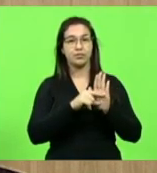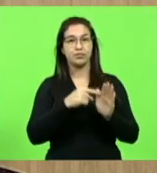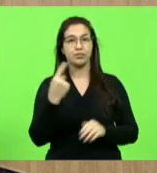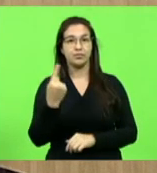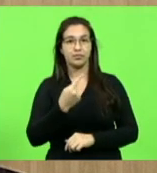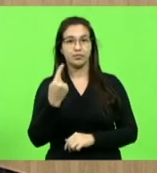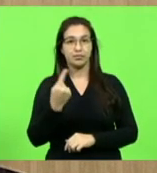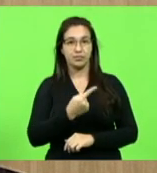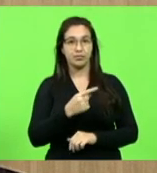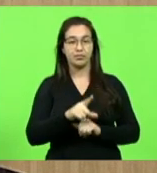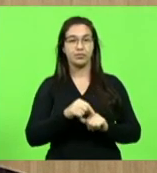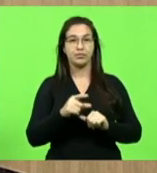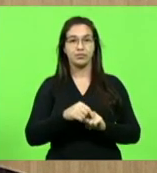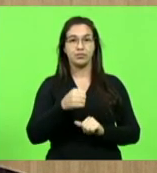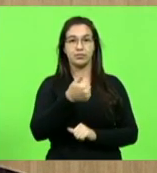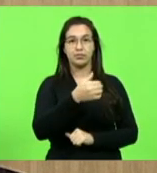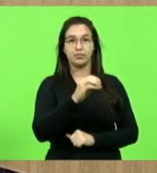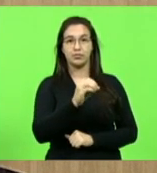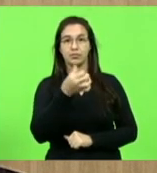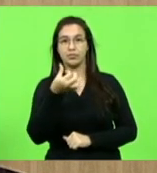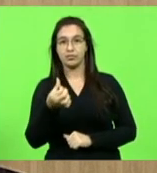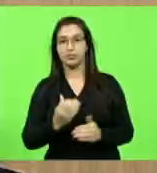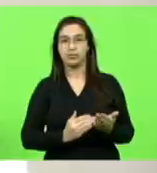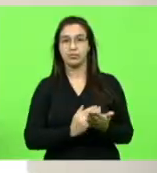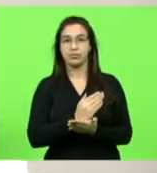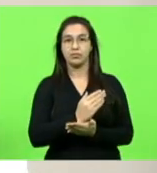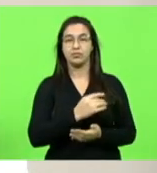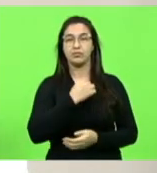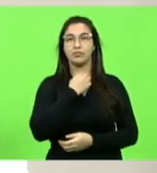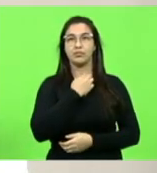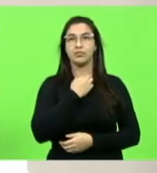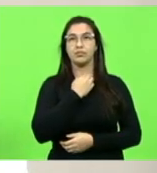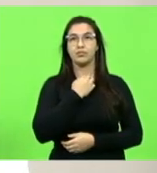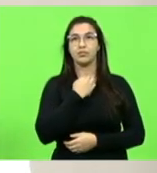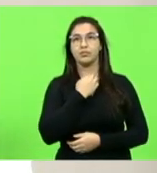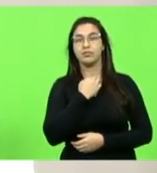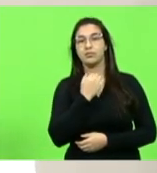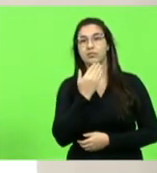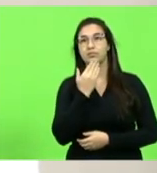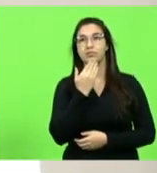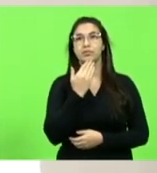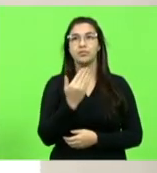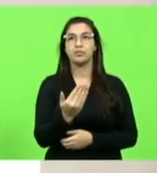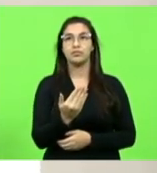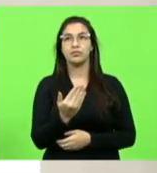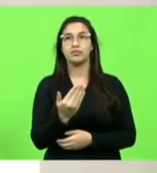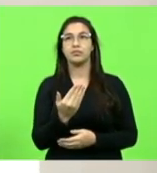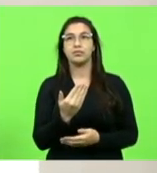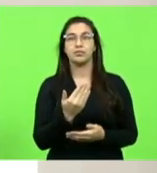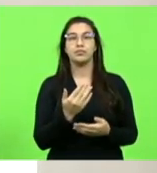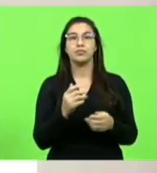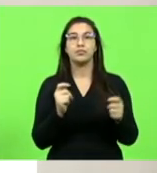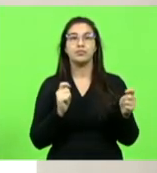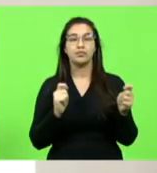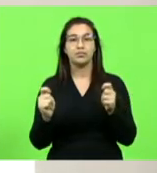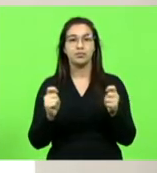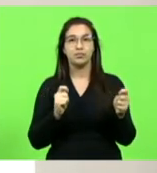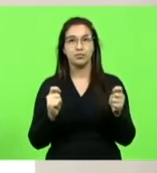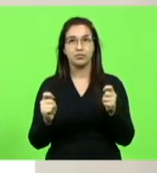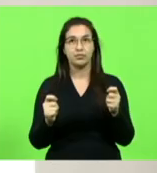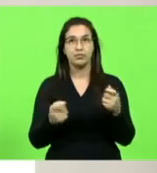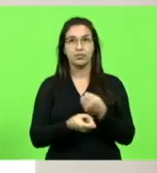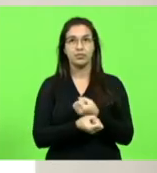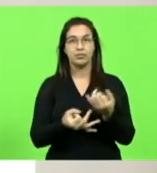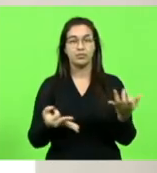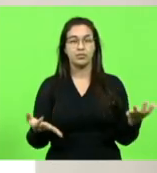número 106 do regimento interno, dou-a por aprovada. Solicito que a assessoria proceda à